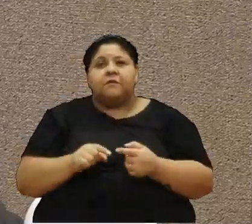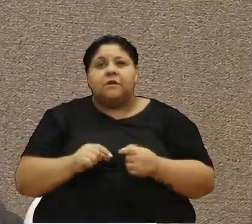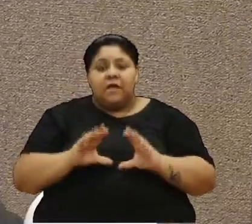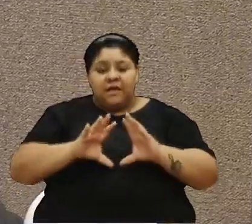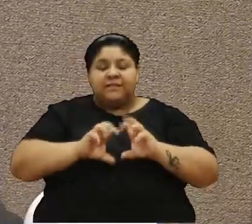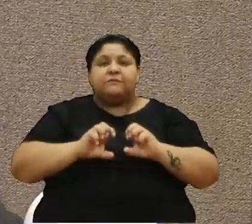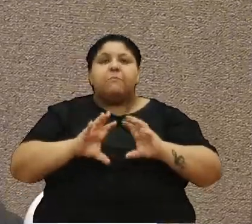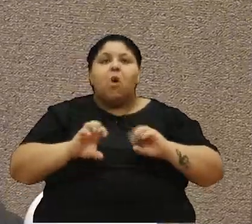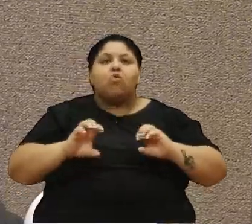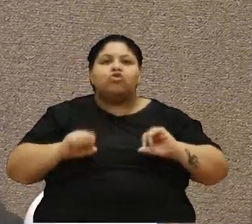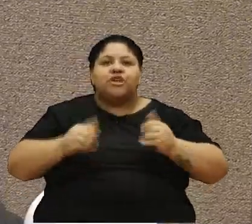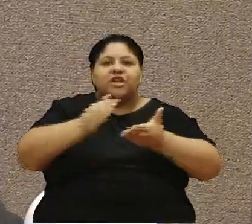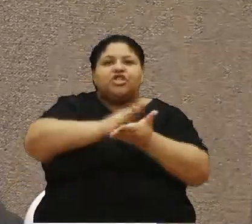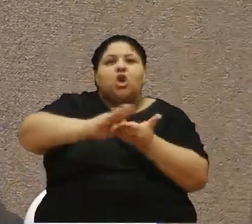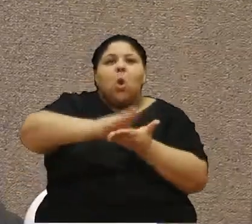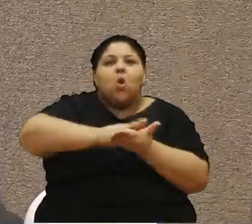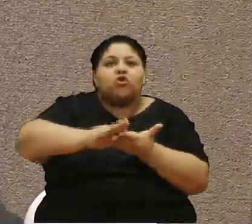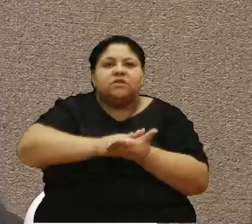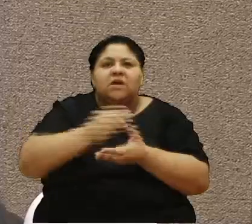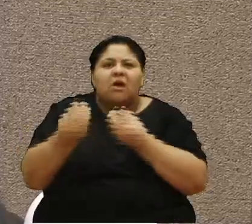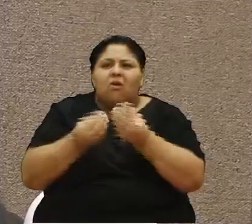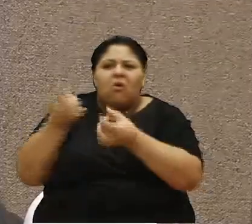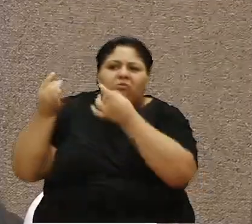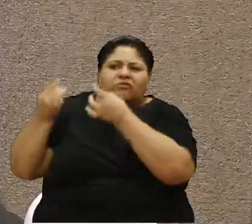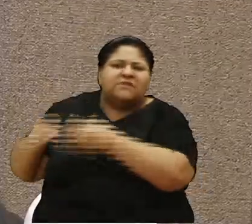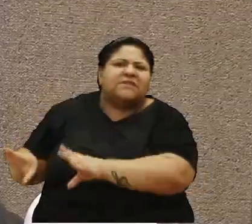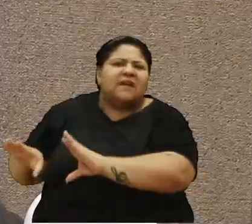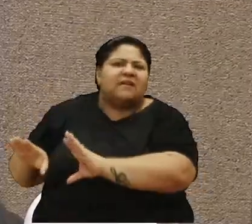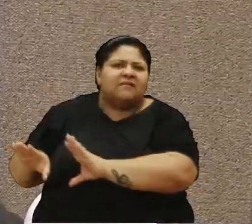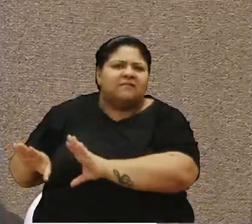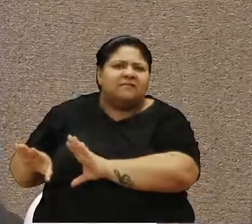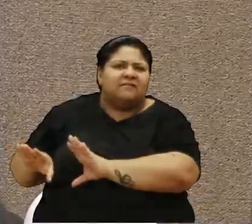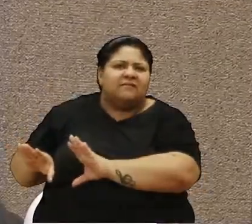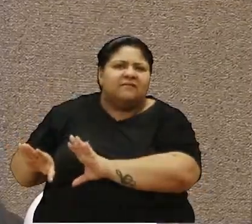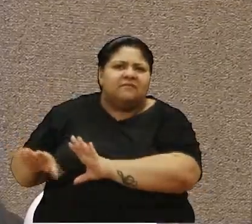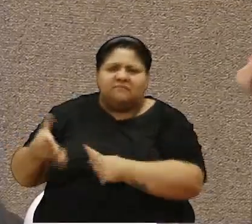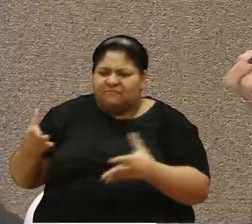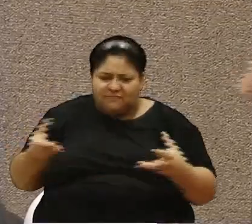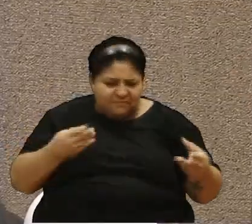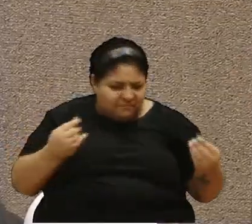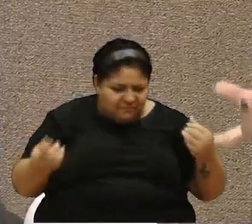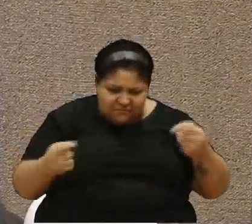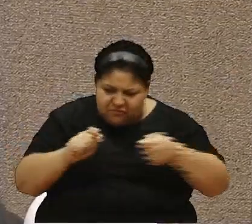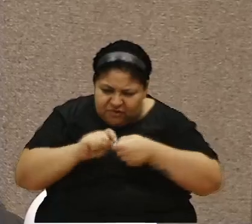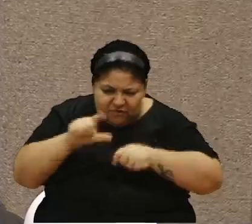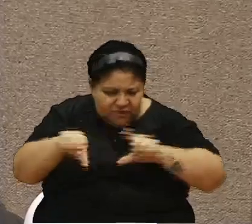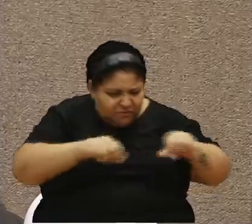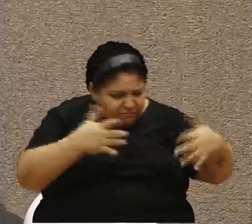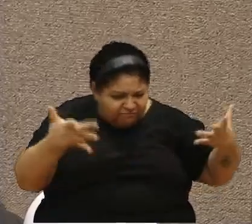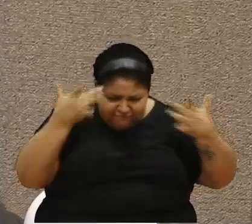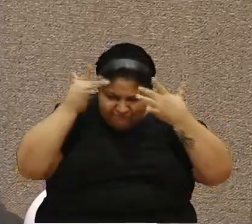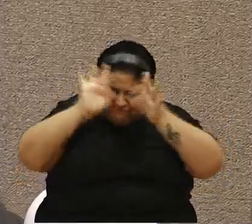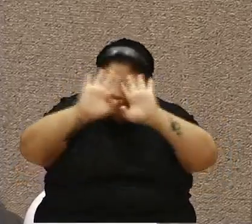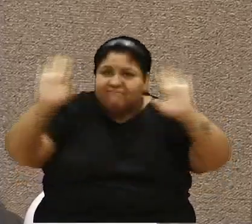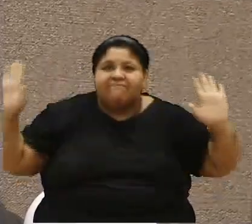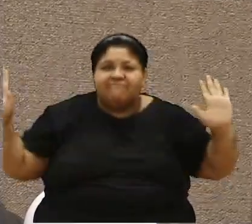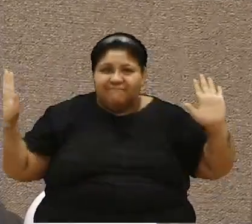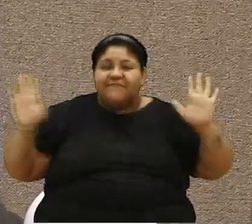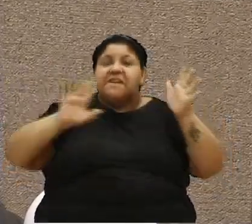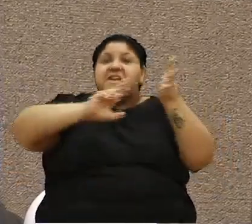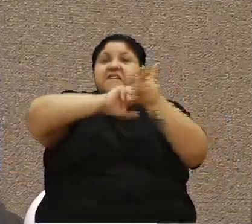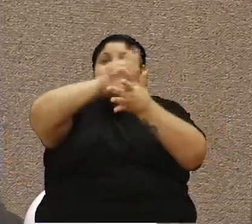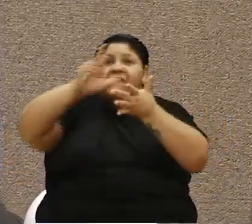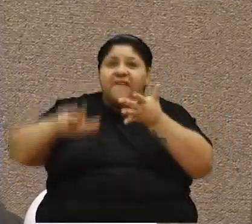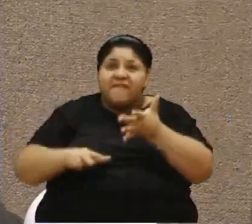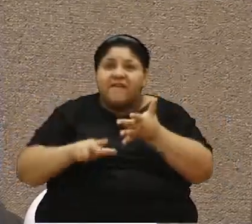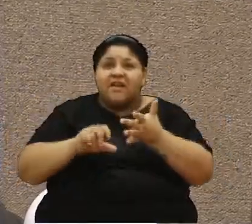por exemplo, de louça. Onde é que a gente descarta isso? Vai parar na frente do lixo e vai dizer, o que eu faço? Não sei. E várias outras coisas,